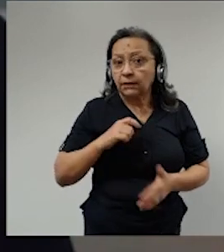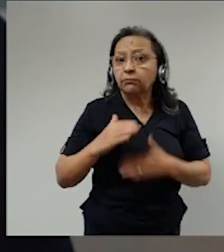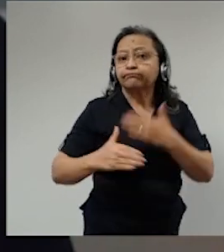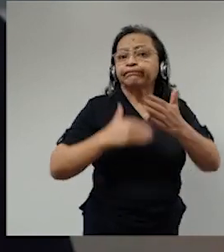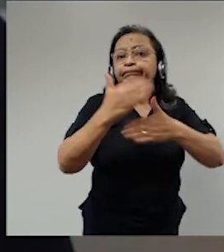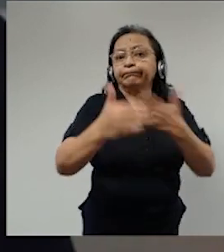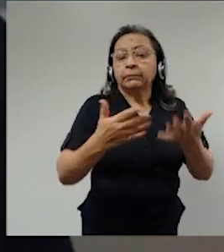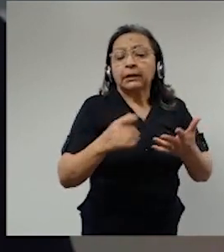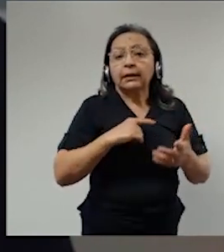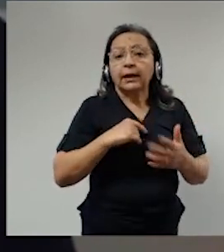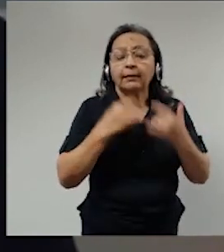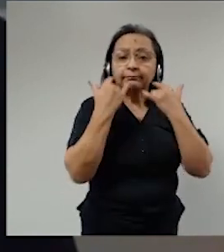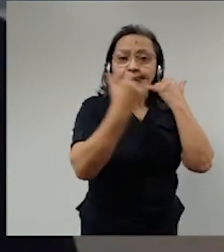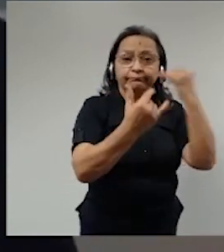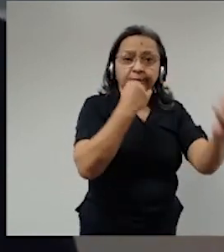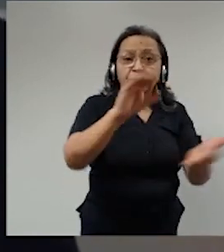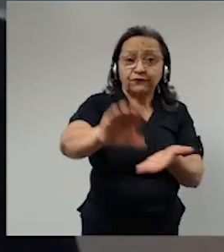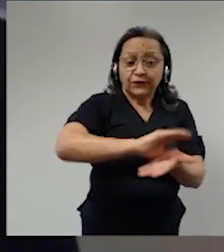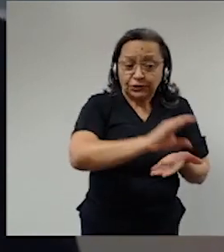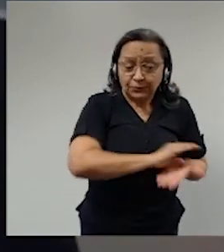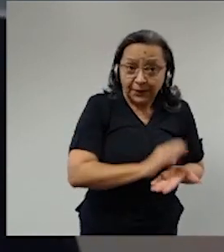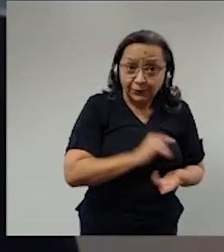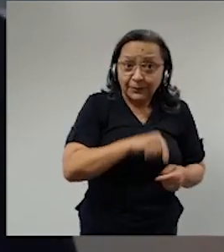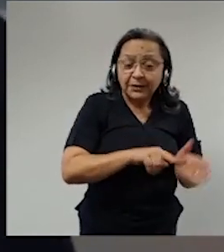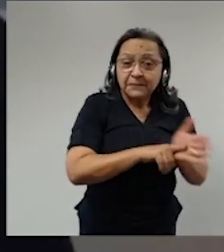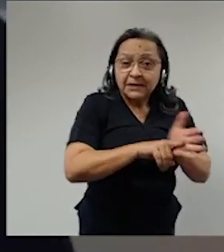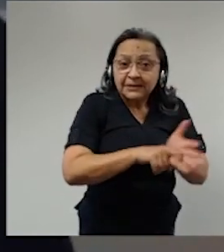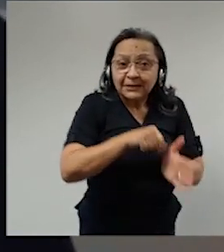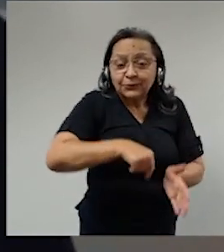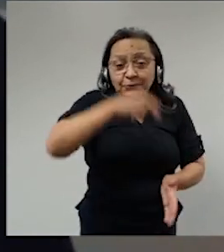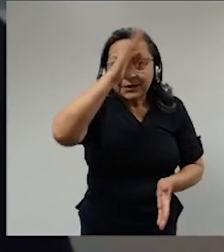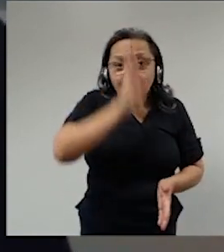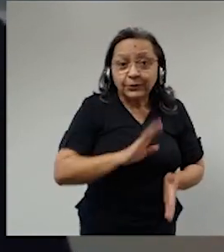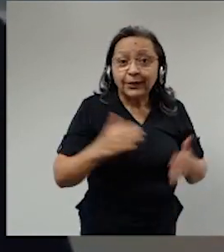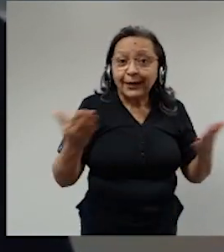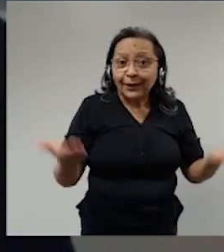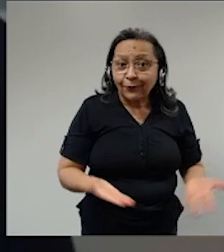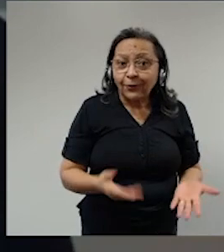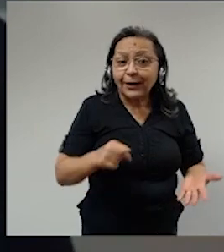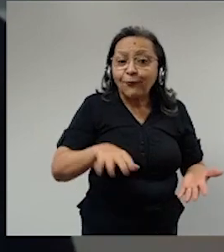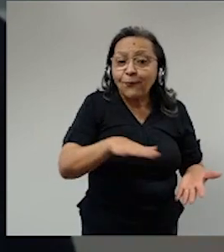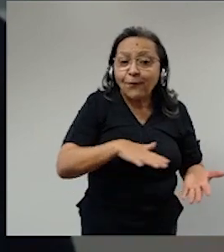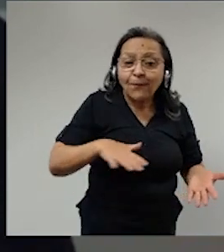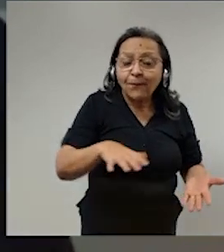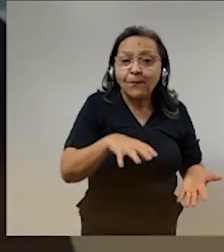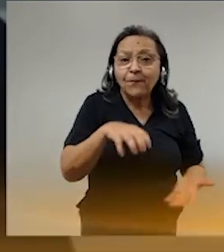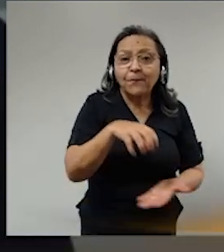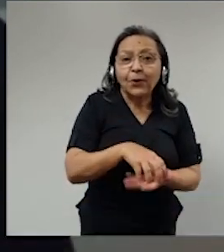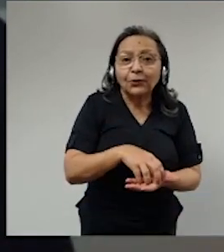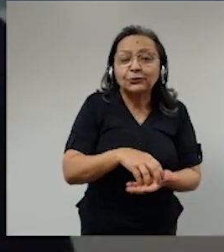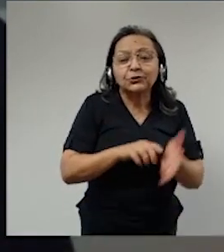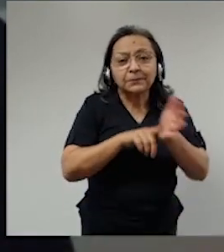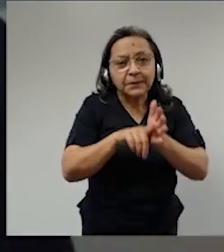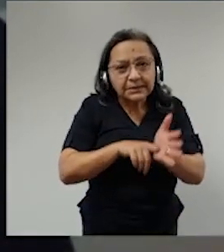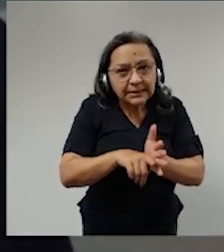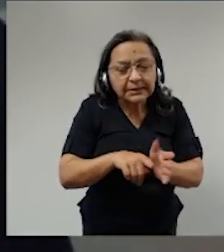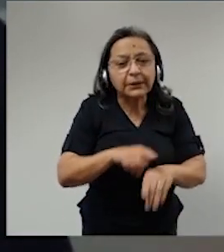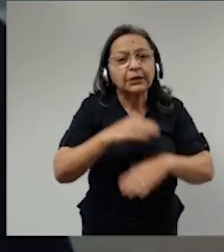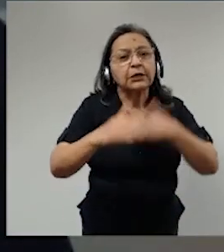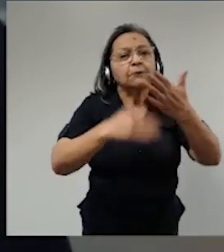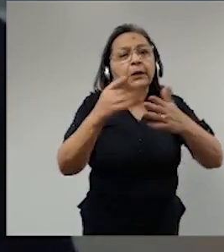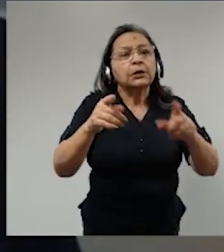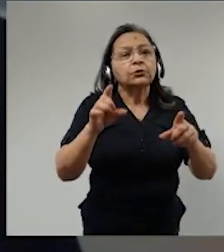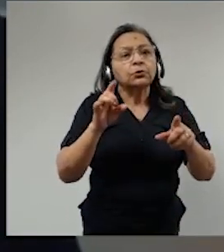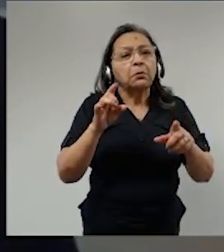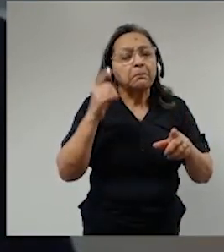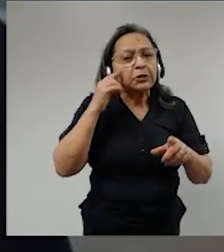na atração de investimentos em pesquisa e desenvolvimento no Brasil, que hoje em dia é um polo de pesquisa e desenvolvimento não só para